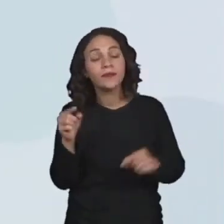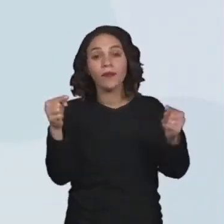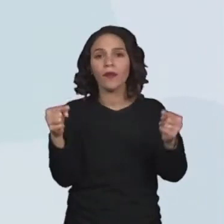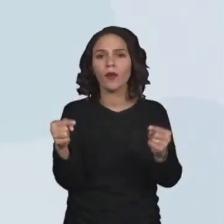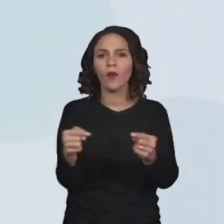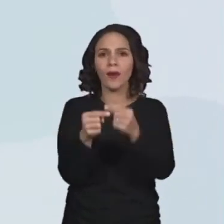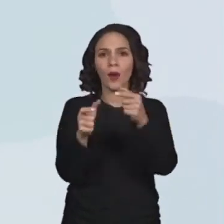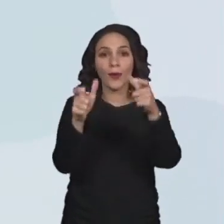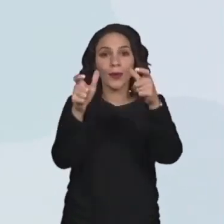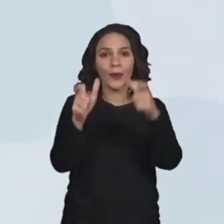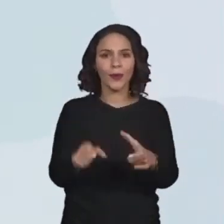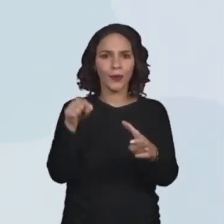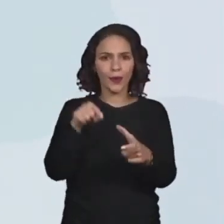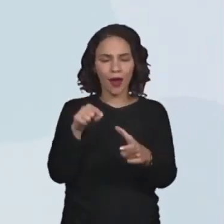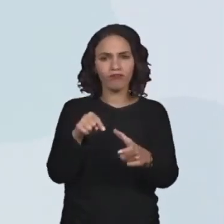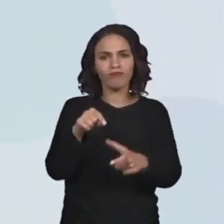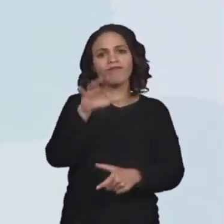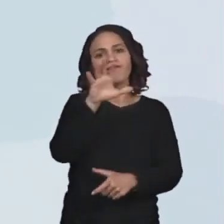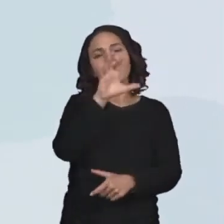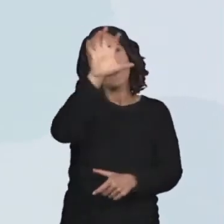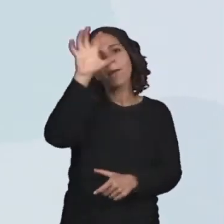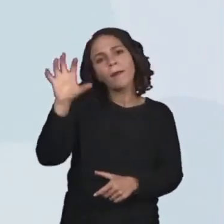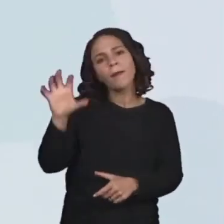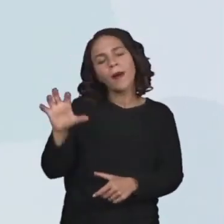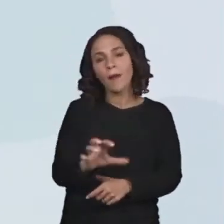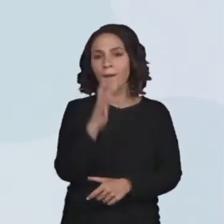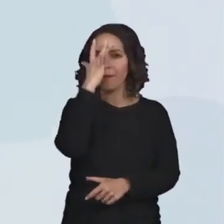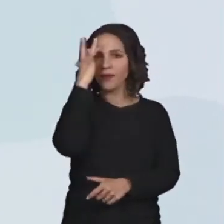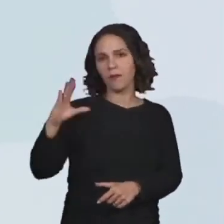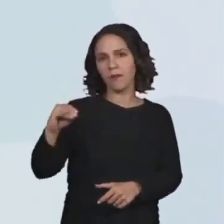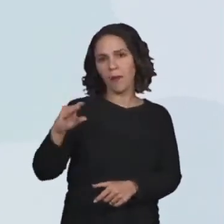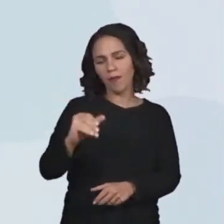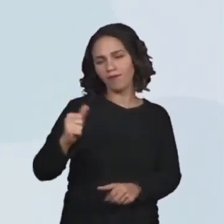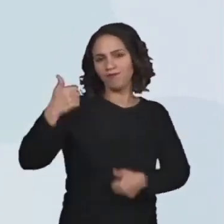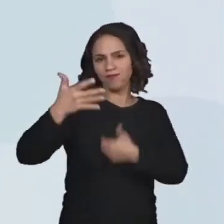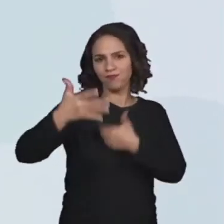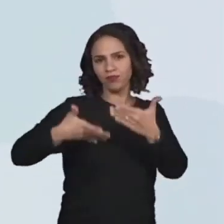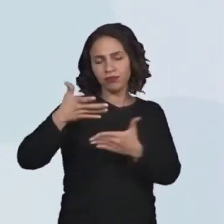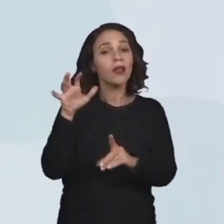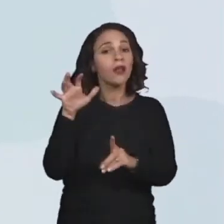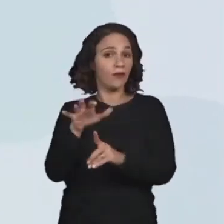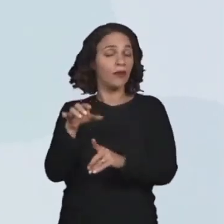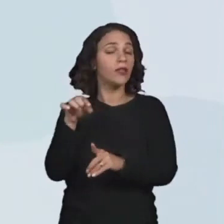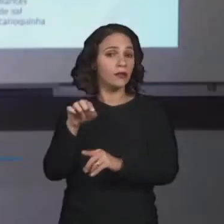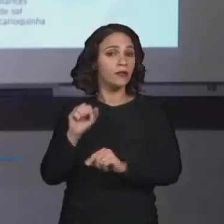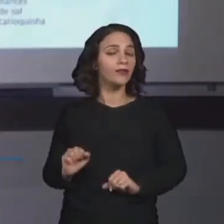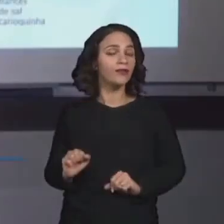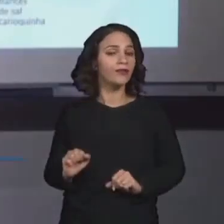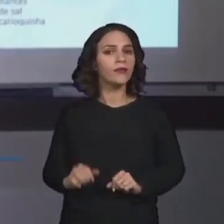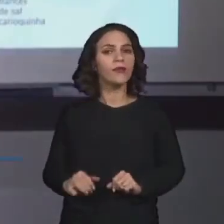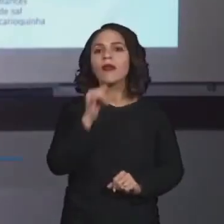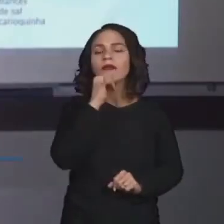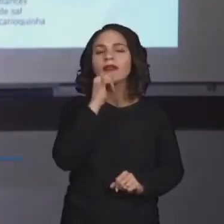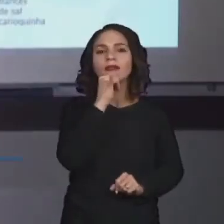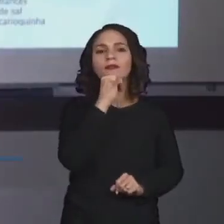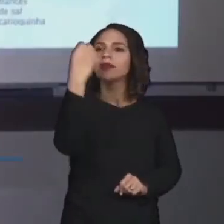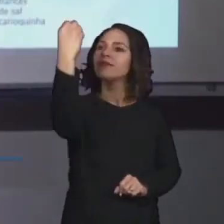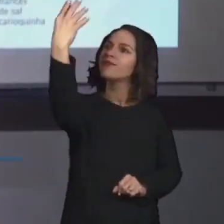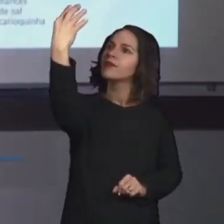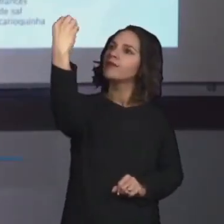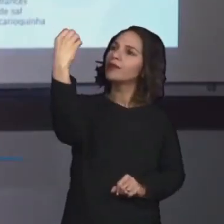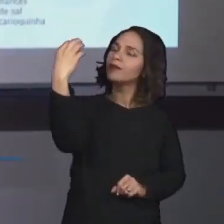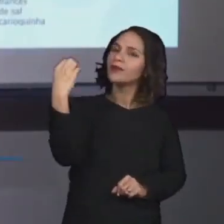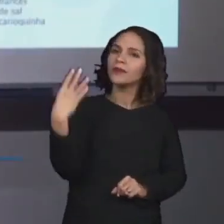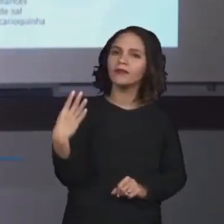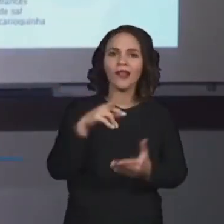com o local ou a região em que vivem os falantes e que sofrem influência. Nós temos semáforo,